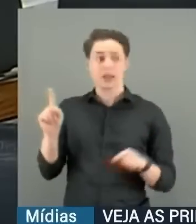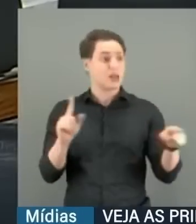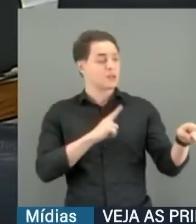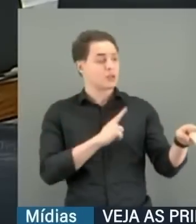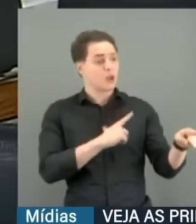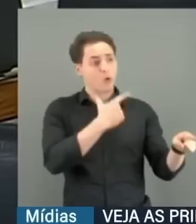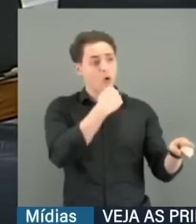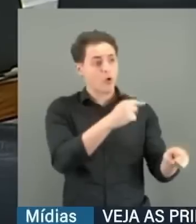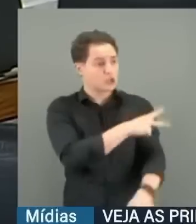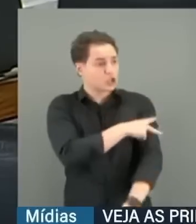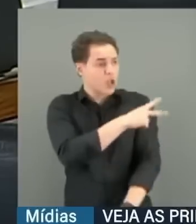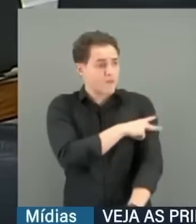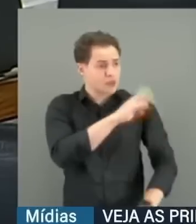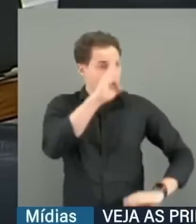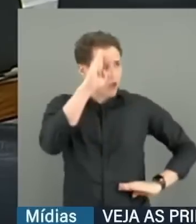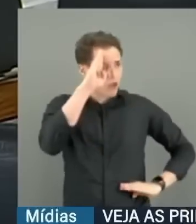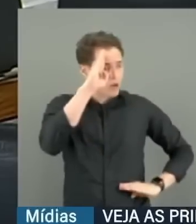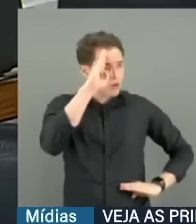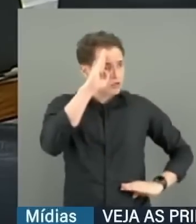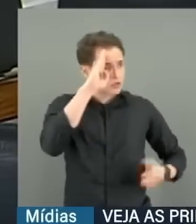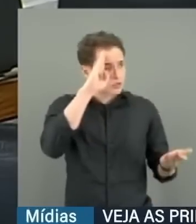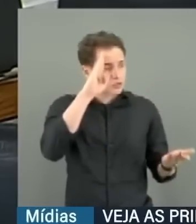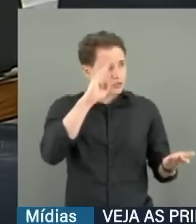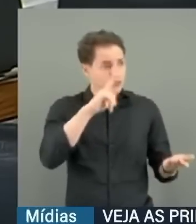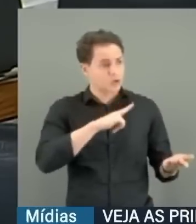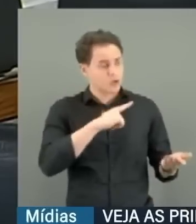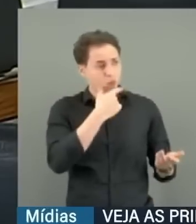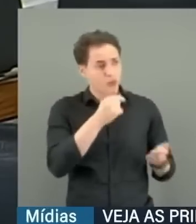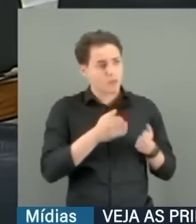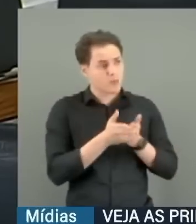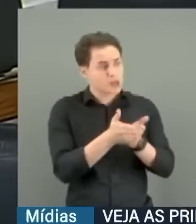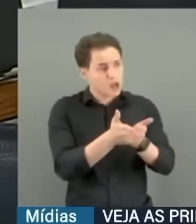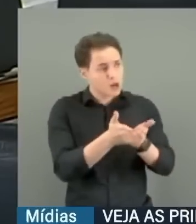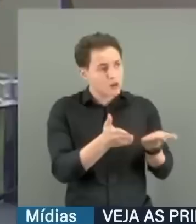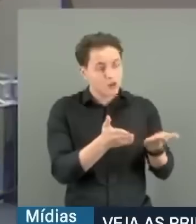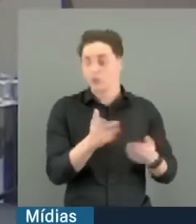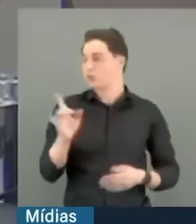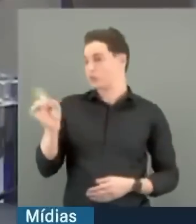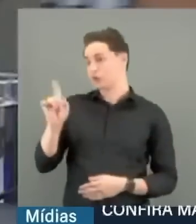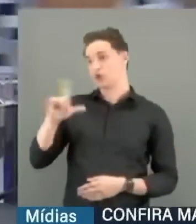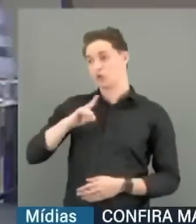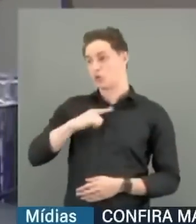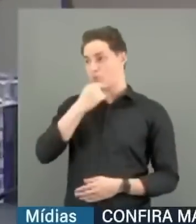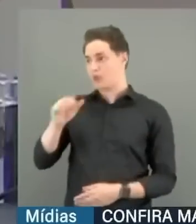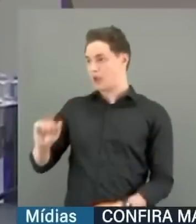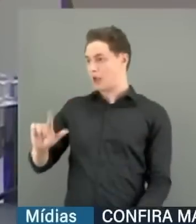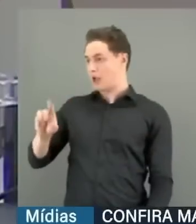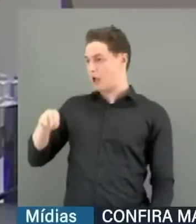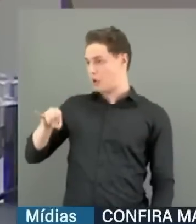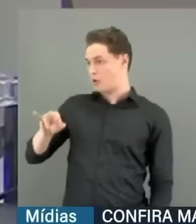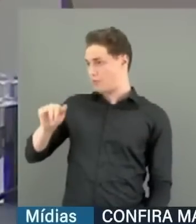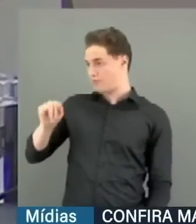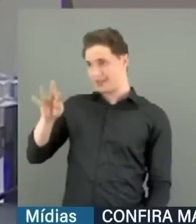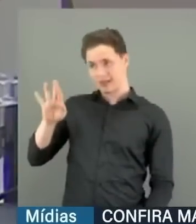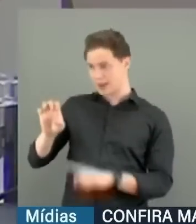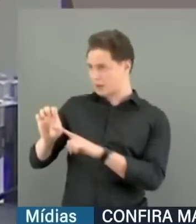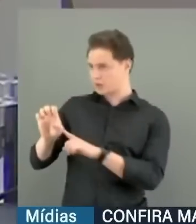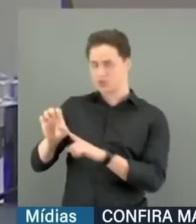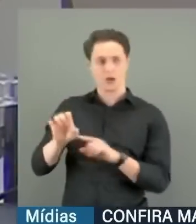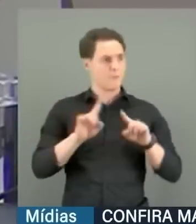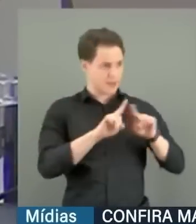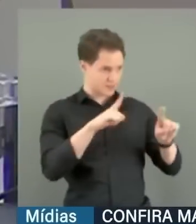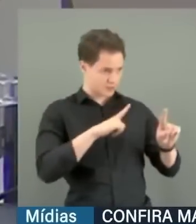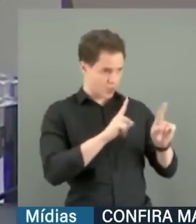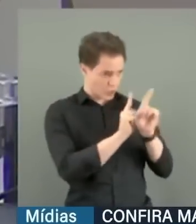Exército, naquela foto. Lá está o almirante da Marinha. Não. Tinha um almirante que não era comandante perfeito. Da Marinha. Mas o ajudante de ordem está